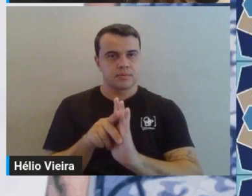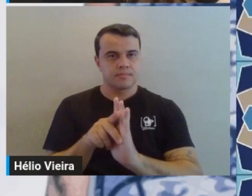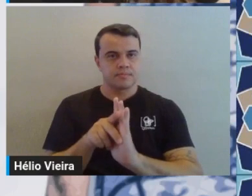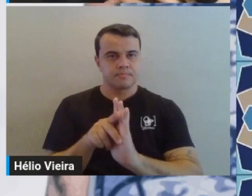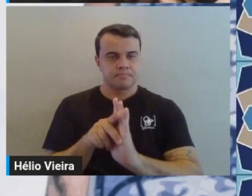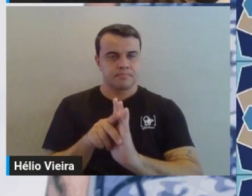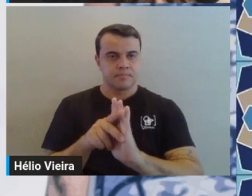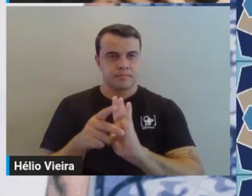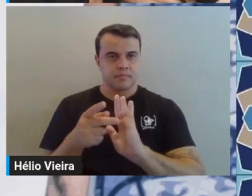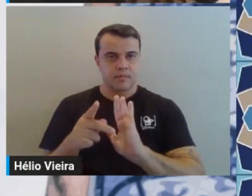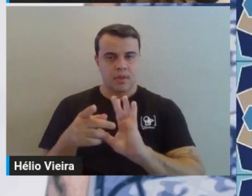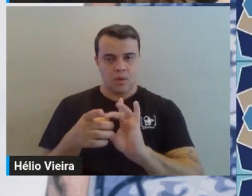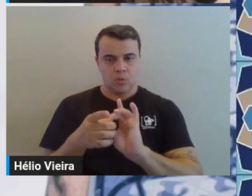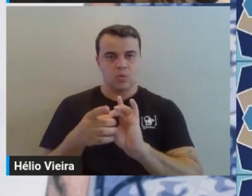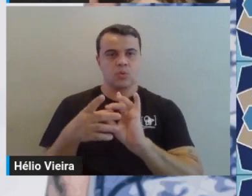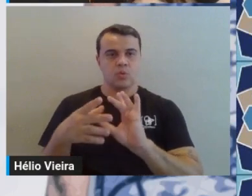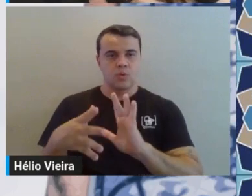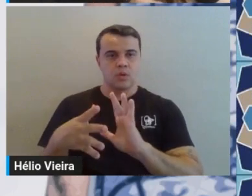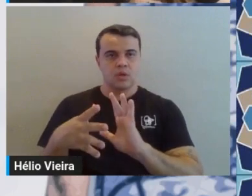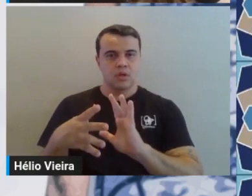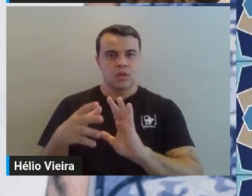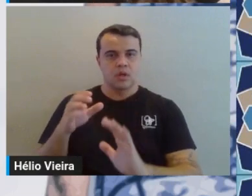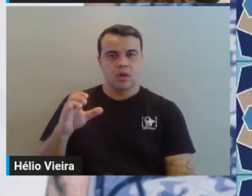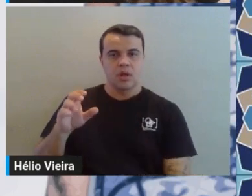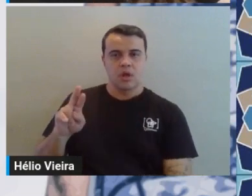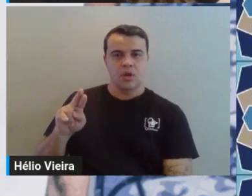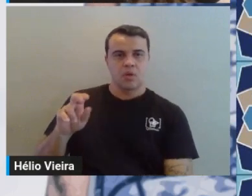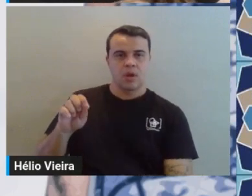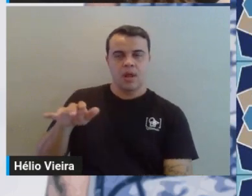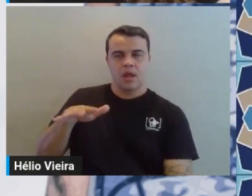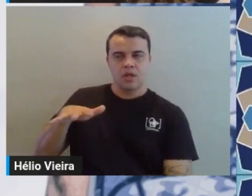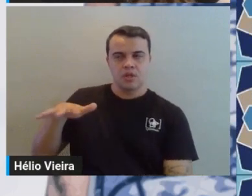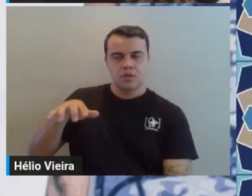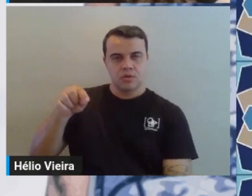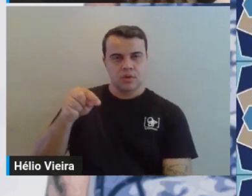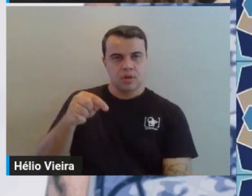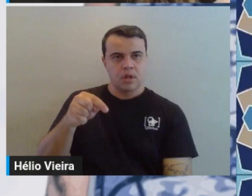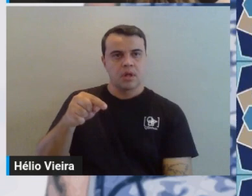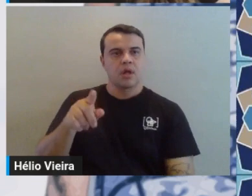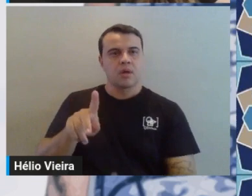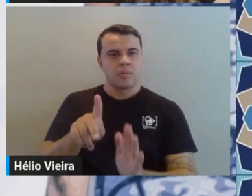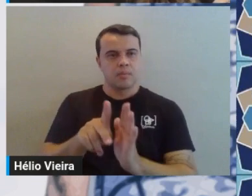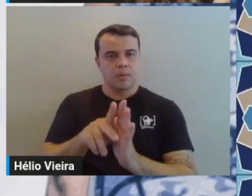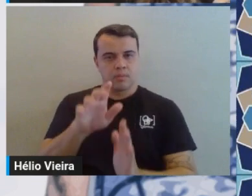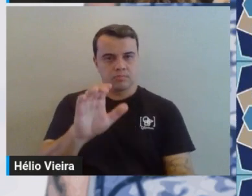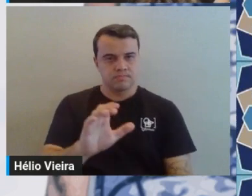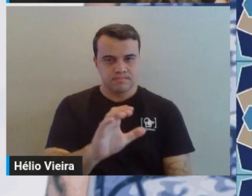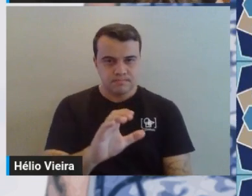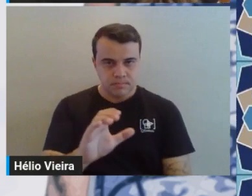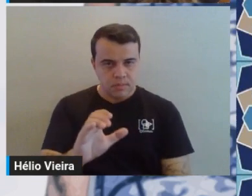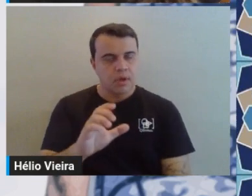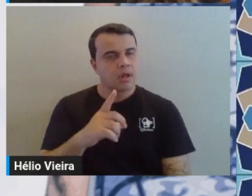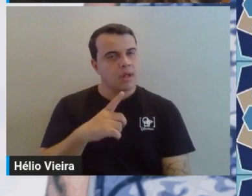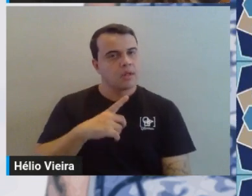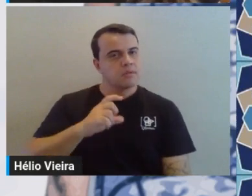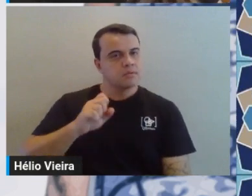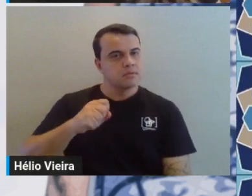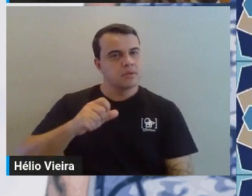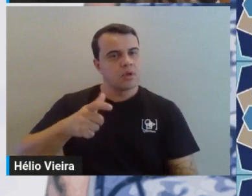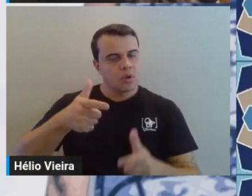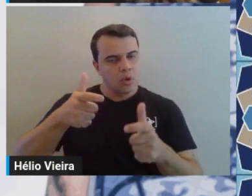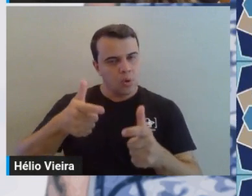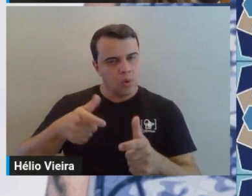é autorizada pela Curie Metropolitana a ser consagrada e tornar-se um